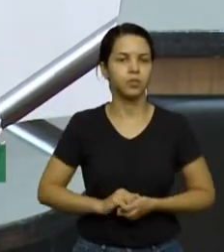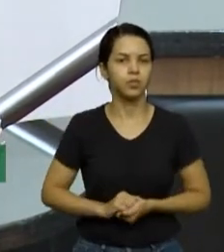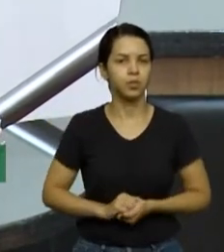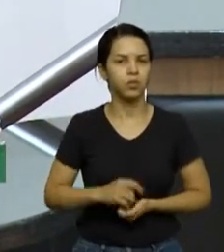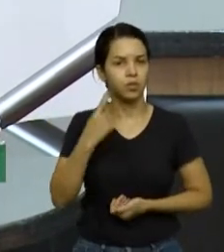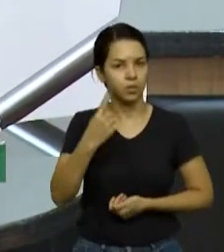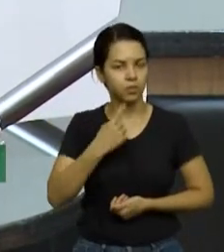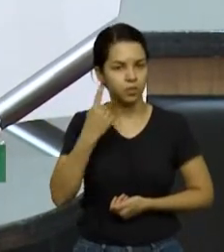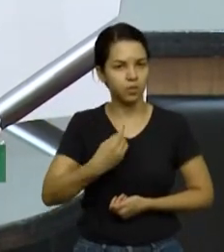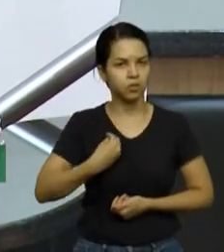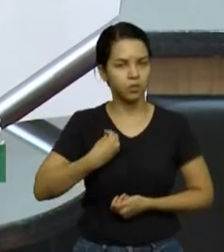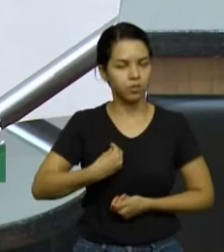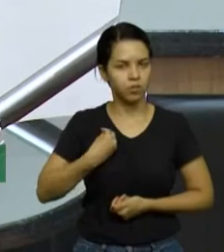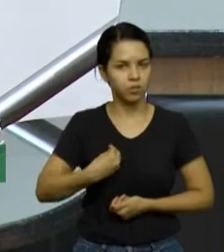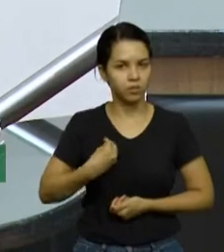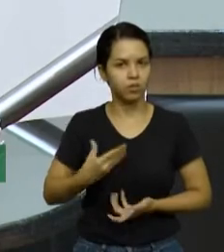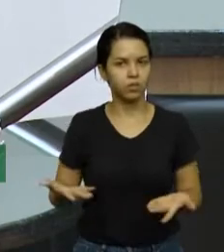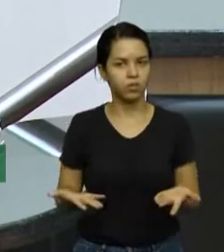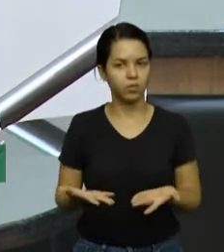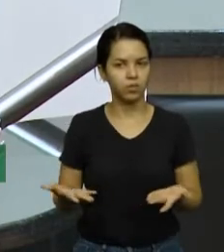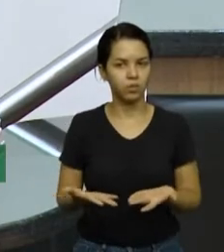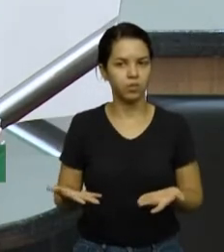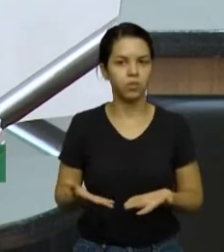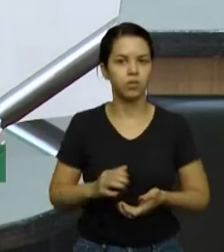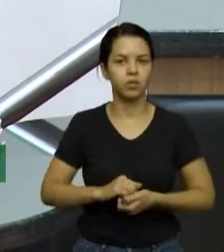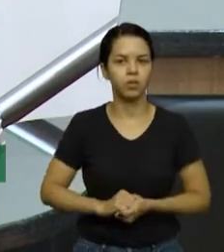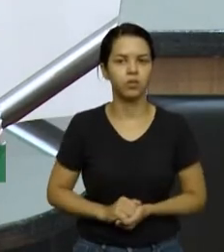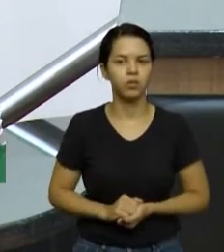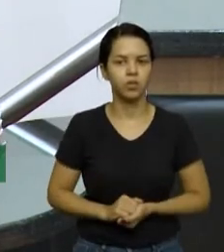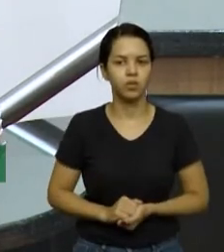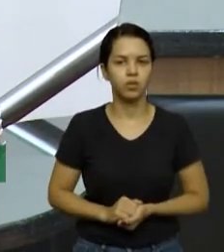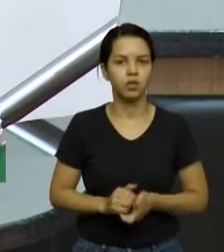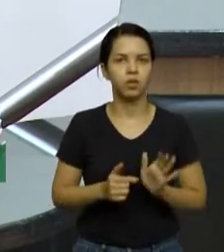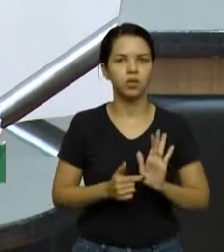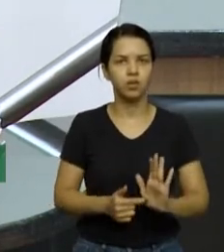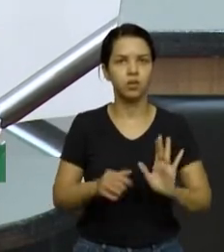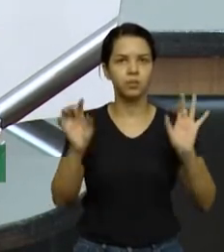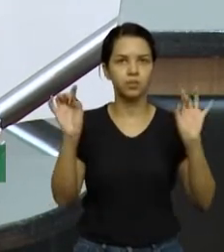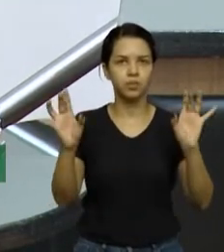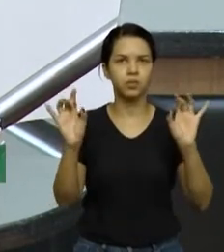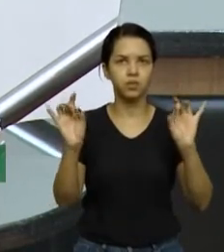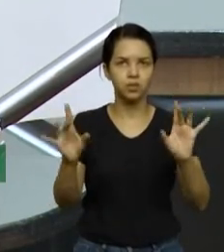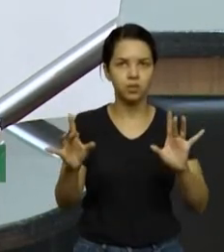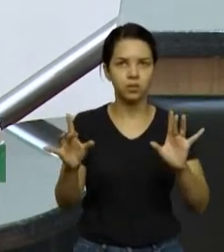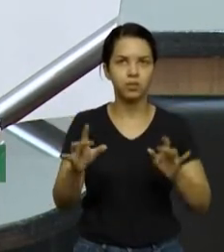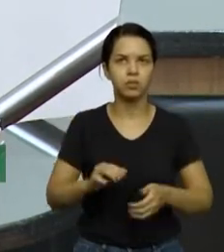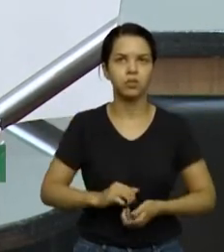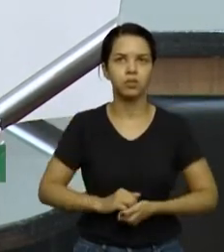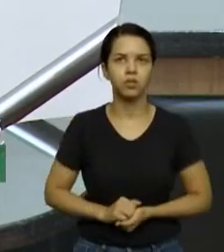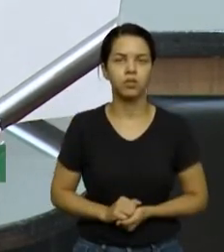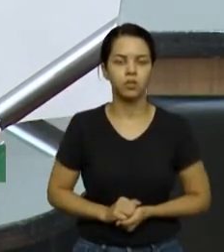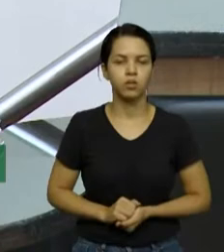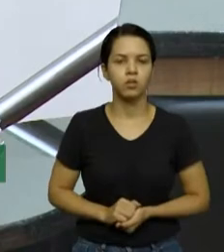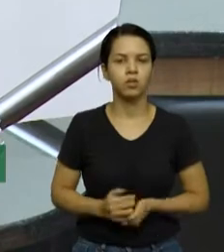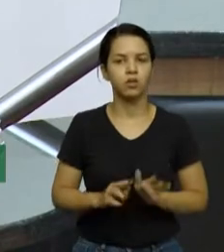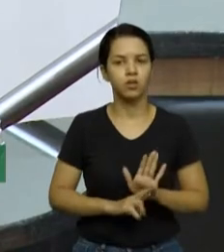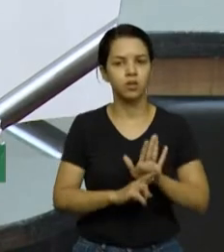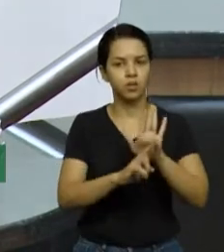deputados presentes. Mas, de modo muito especial, nosso grande